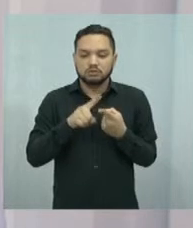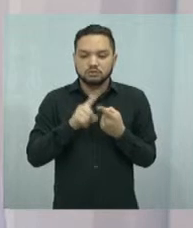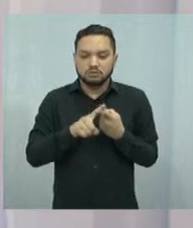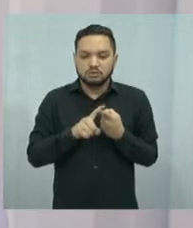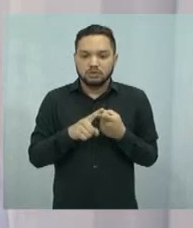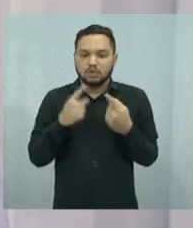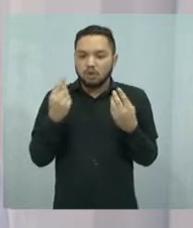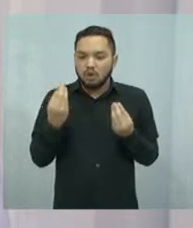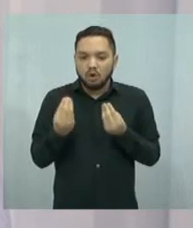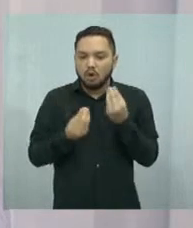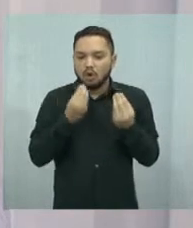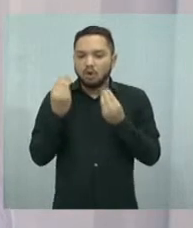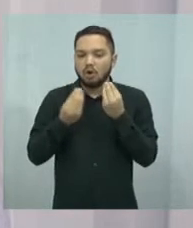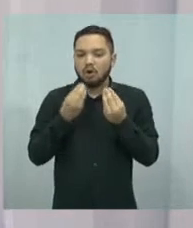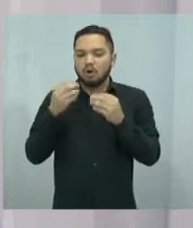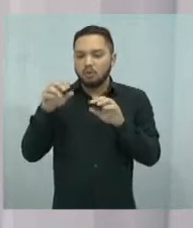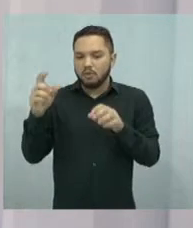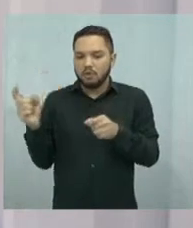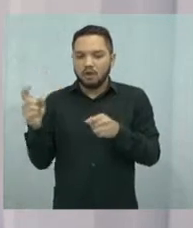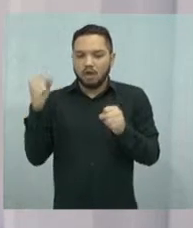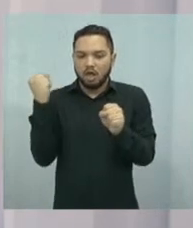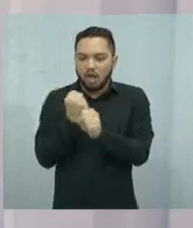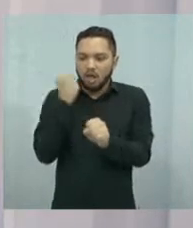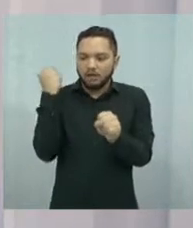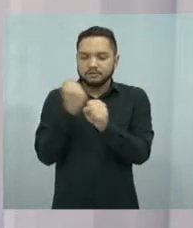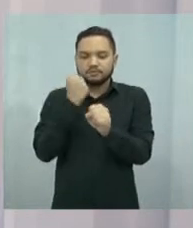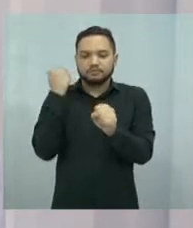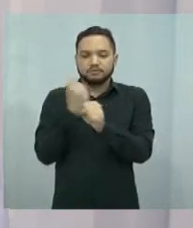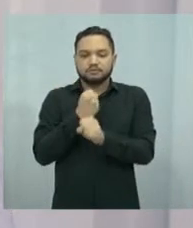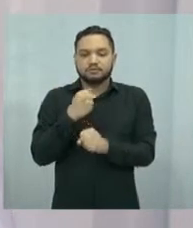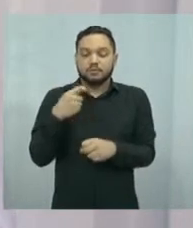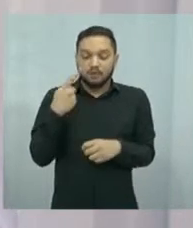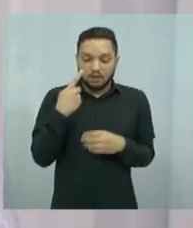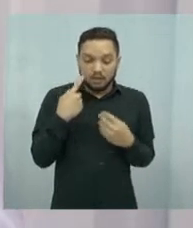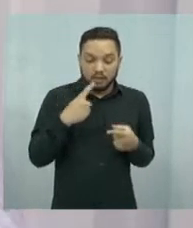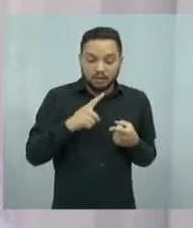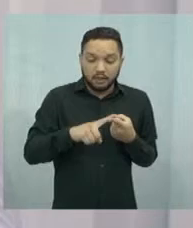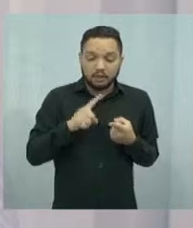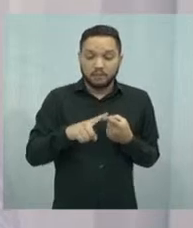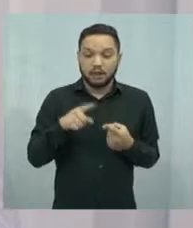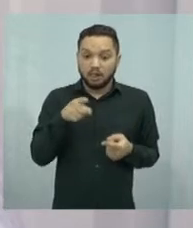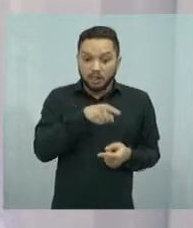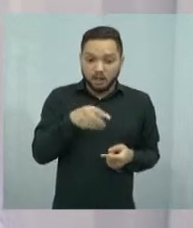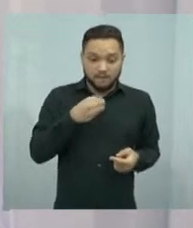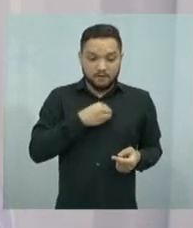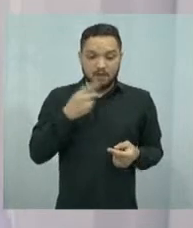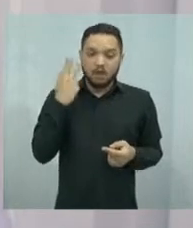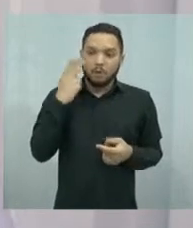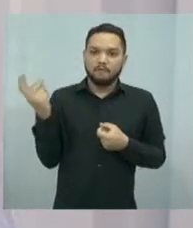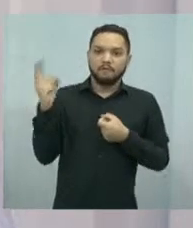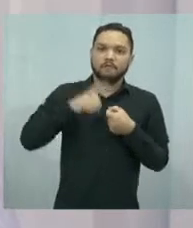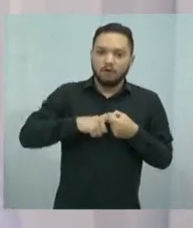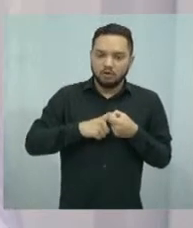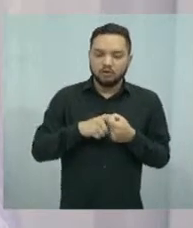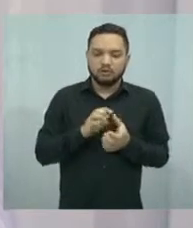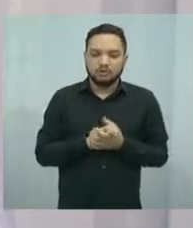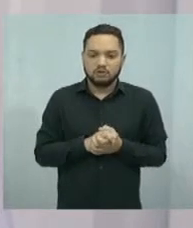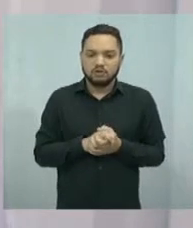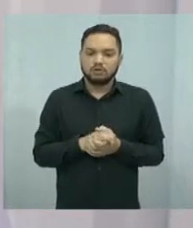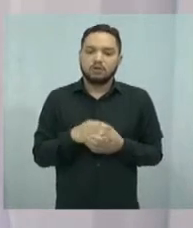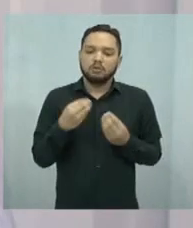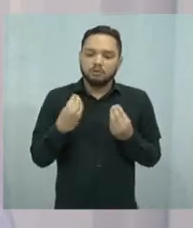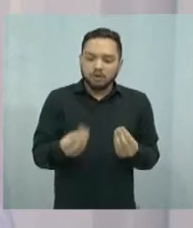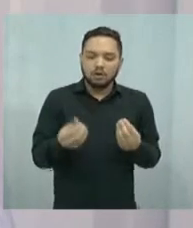reconstrução de cidades, em se devolver o cotidiano dessas pessoas. Isso está ligado intimamente à qualidade de vida,